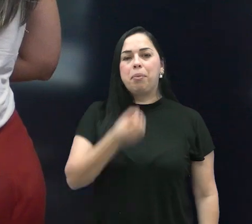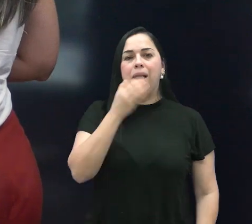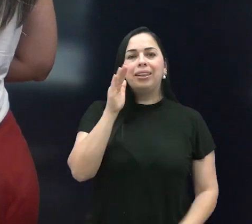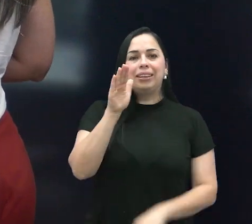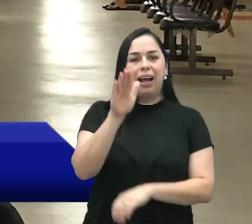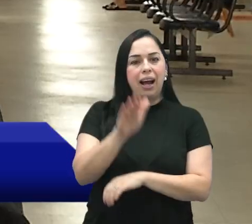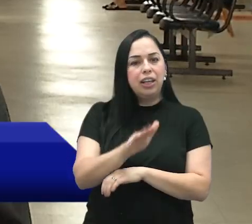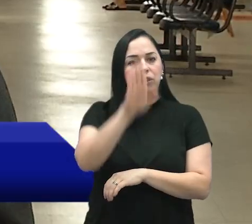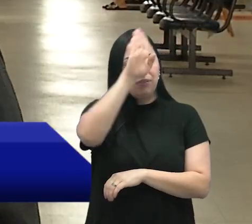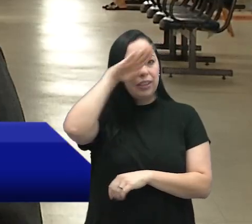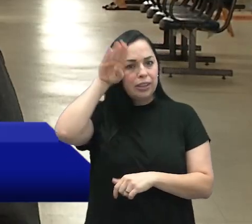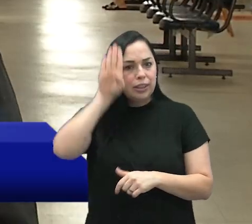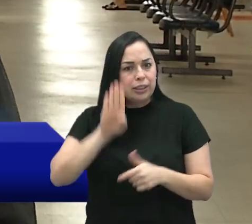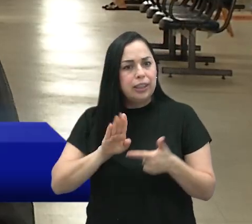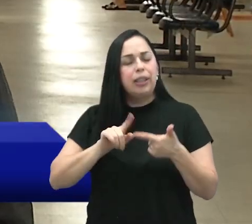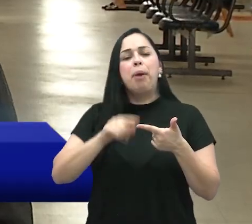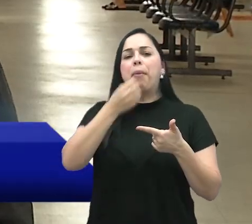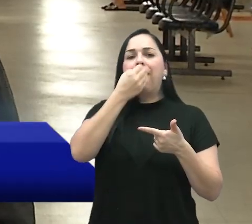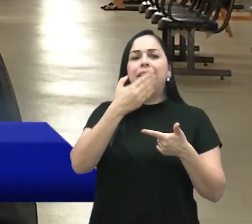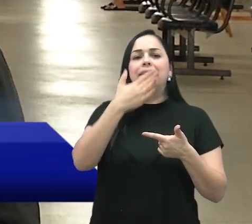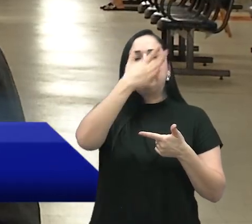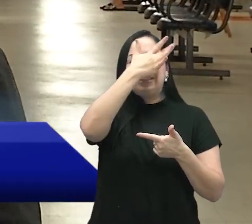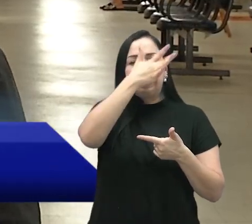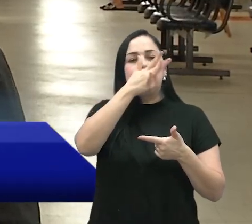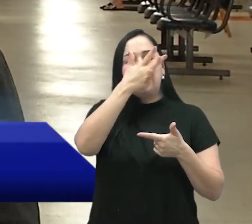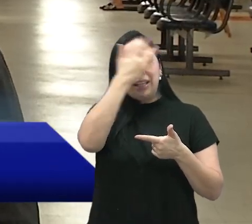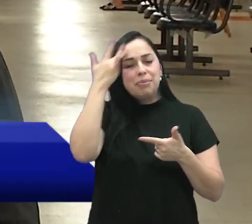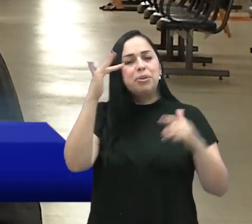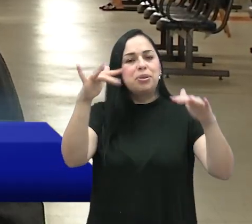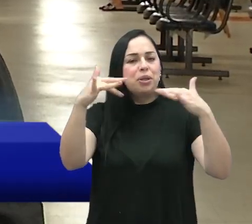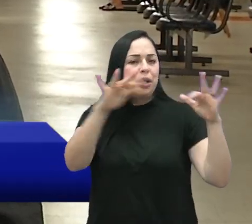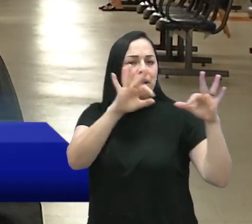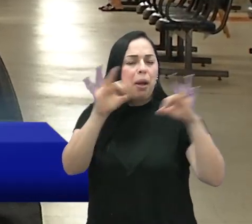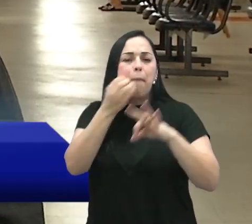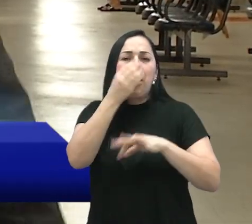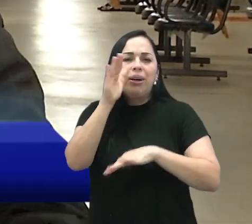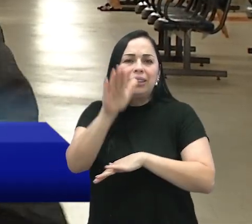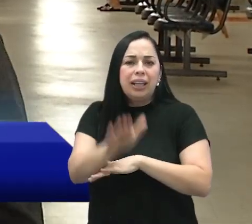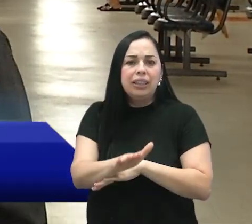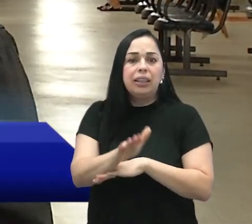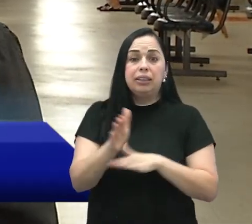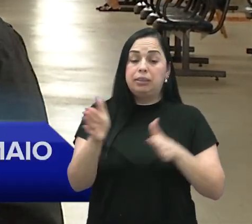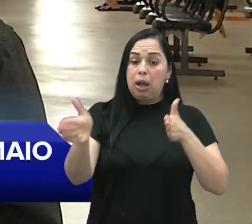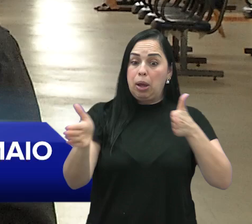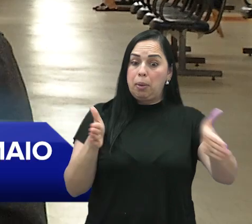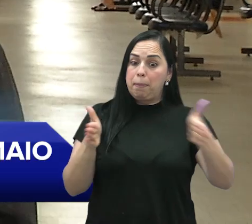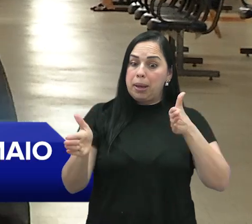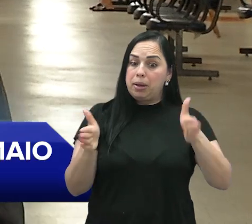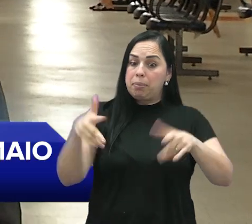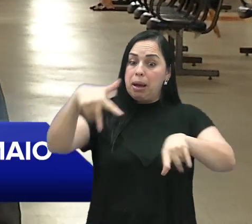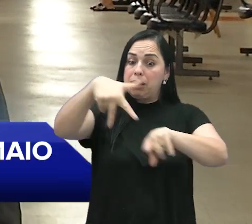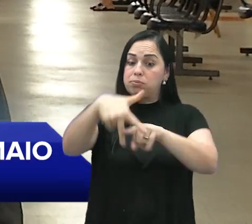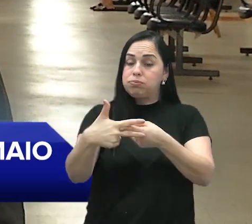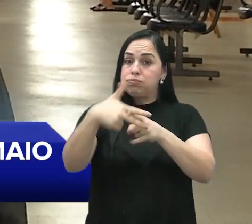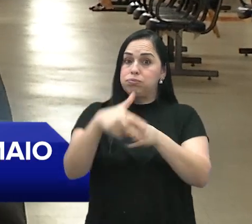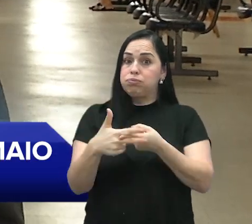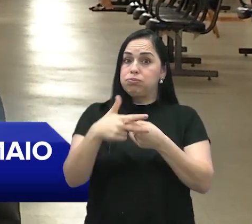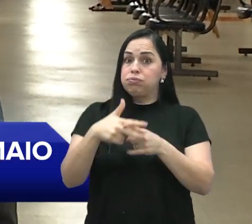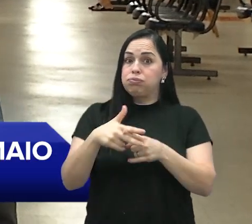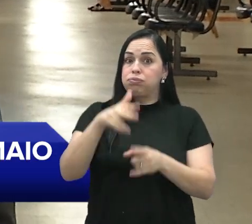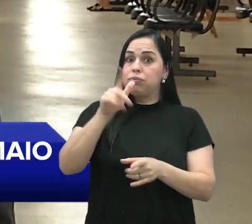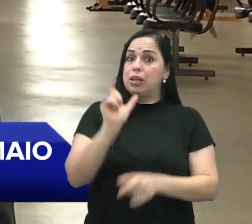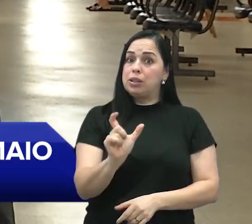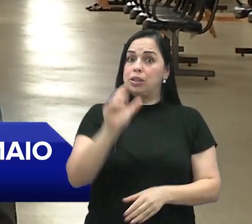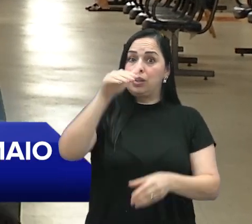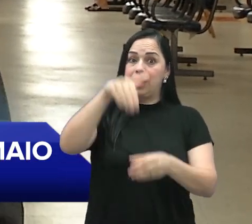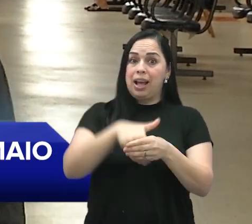Francine, boa tarde para você, boa tarde a todos que acompanham o Boletim Legislativo. O período aí para regularização do título de eleitor, né, vai